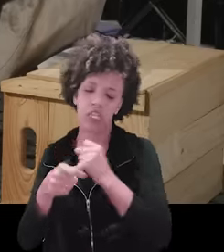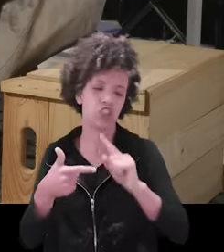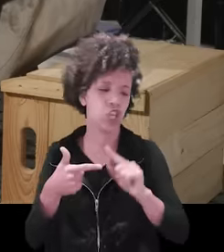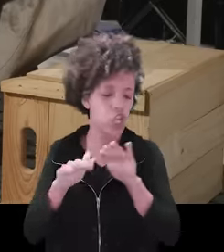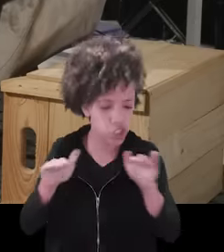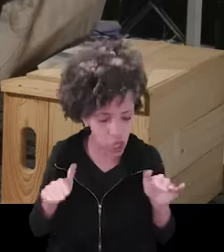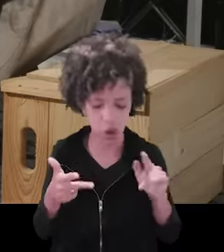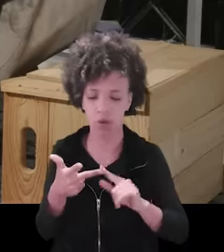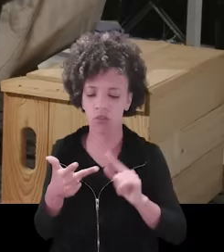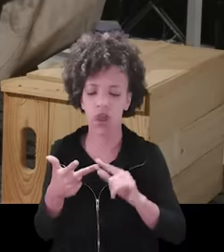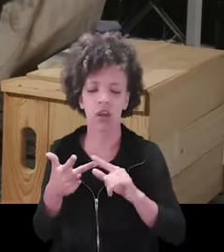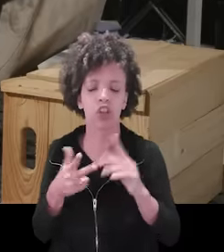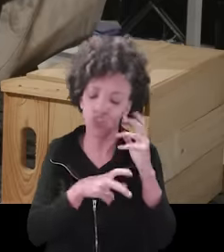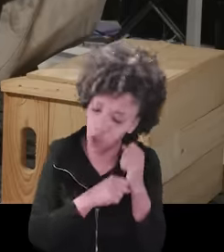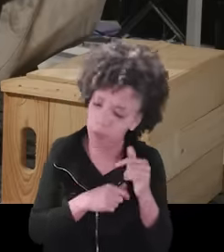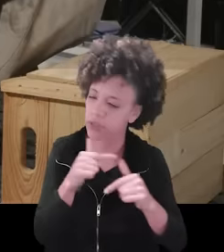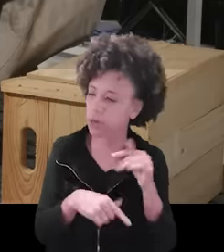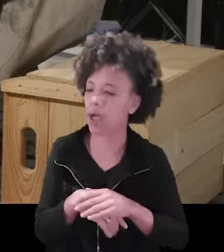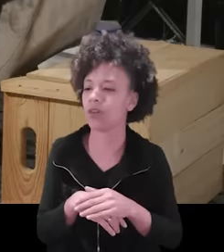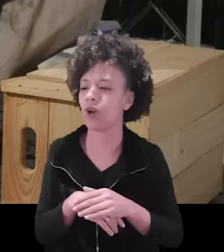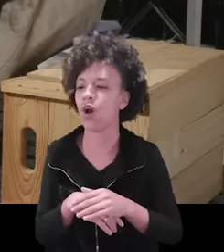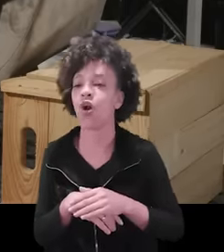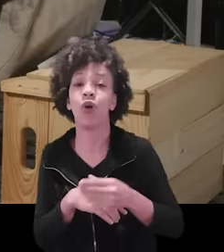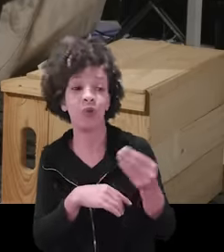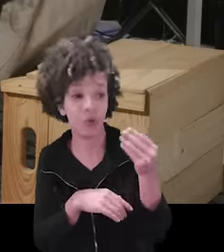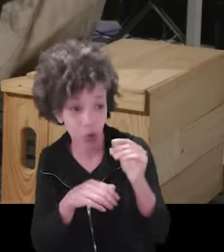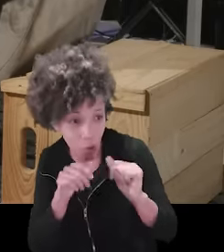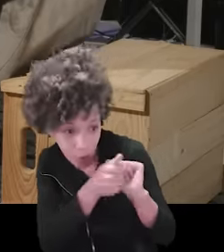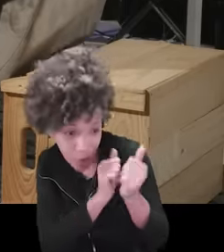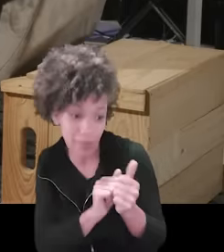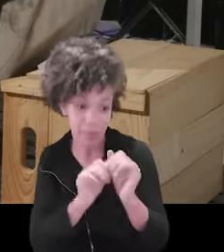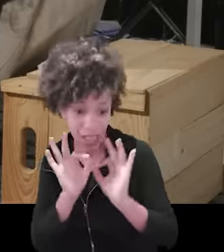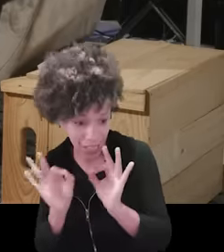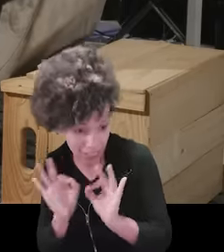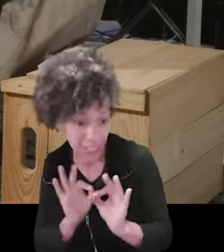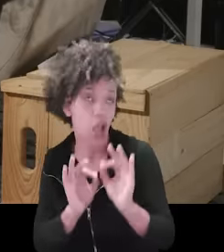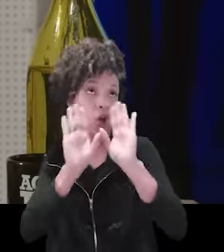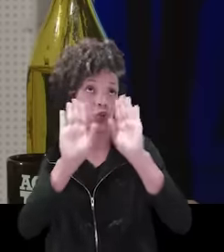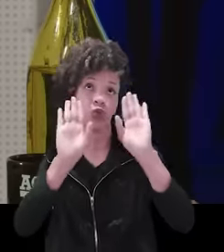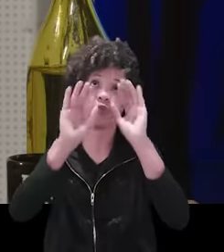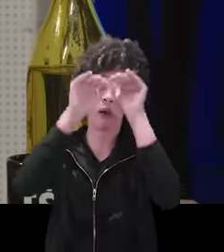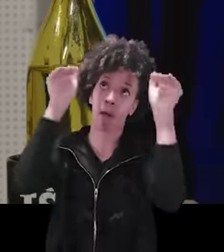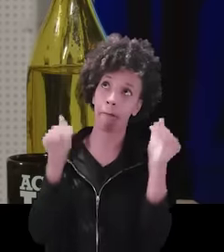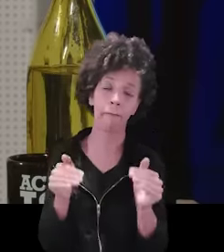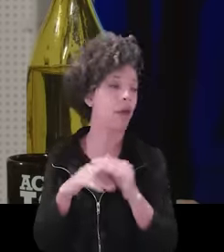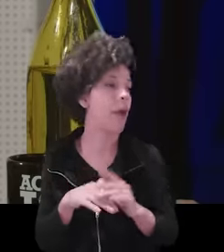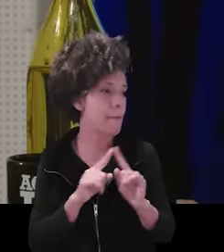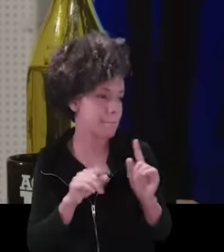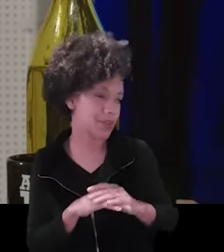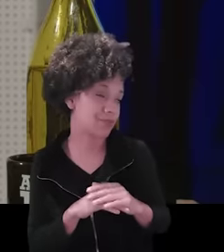parede fim de semana dorme no trabalho corrigir o cara do tétano atingir o cara do teto é isso é isso e uma coisa muito engraçada